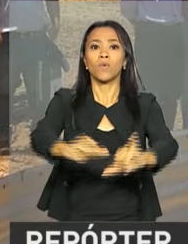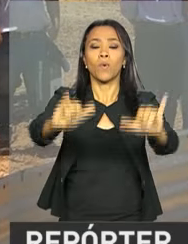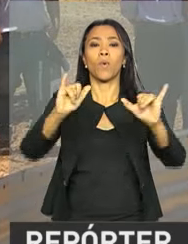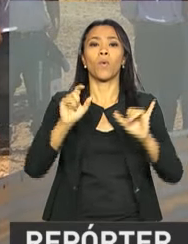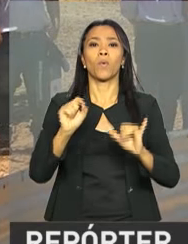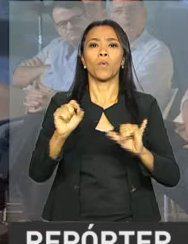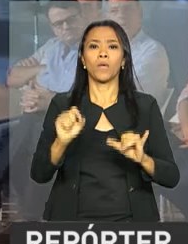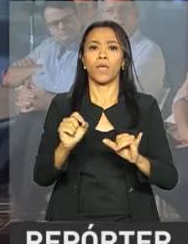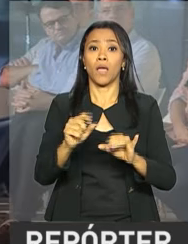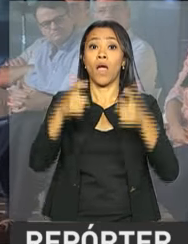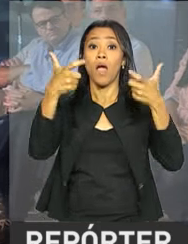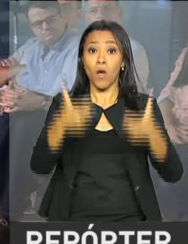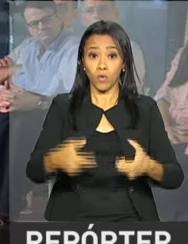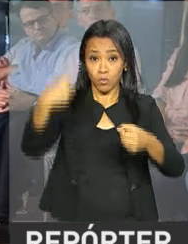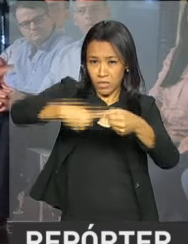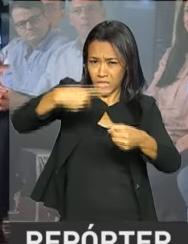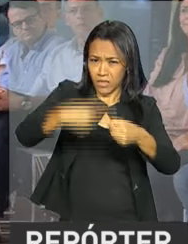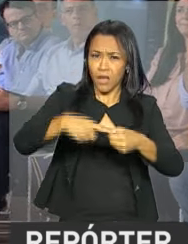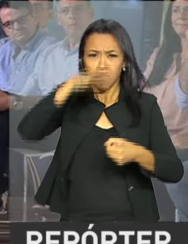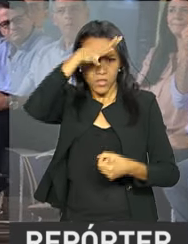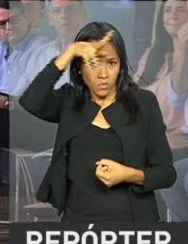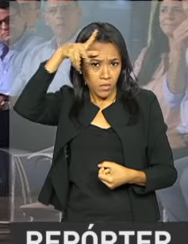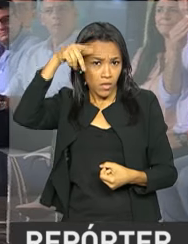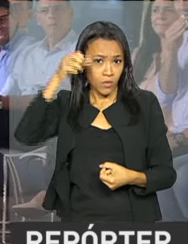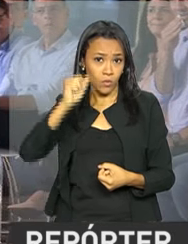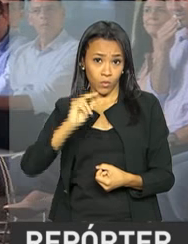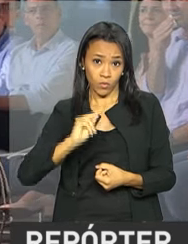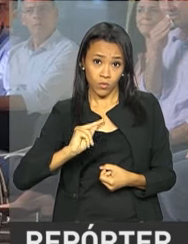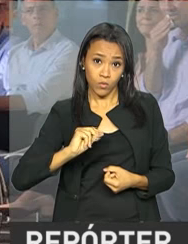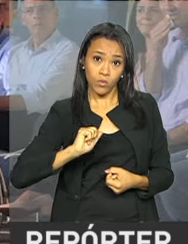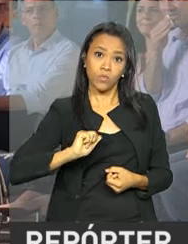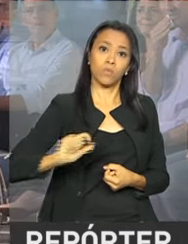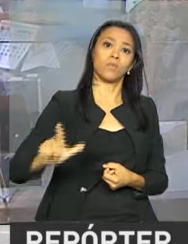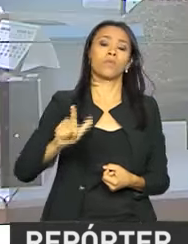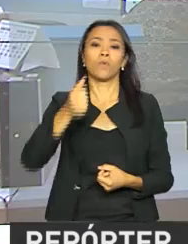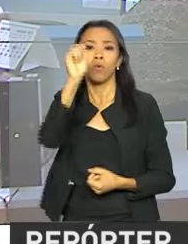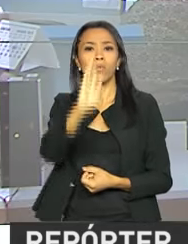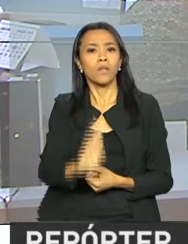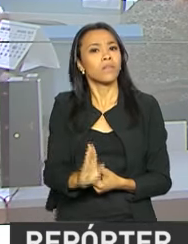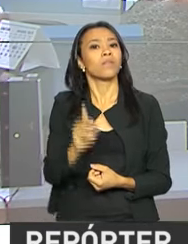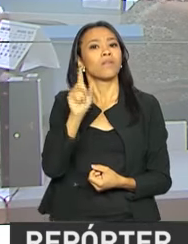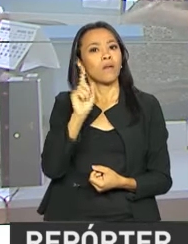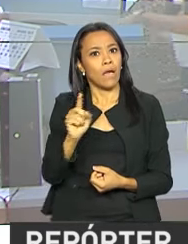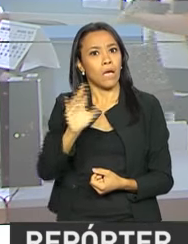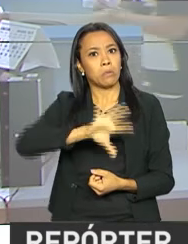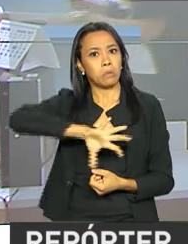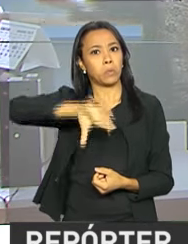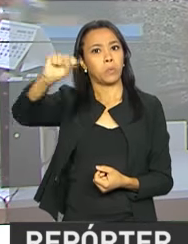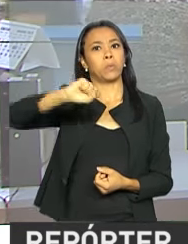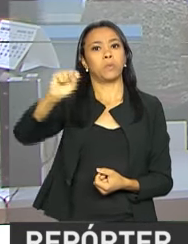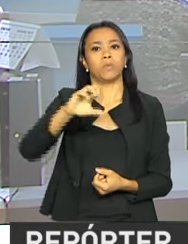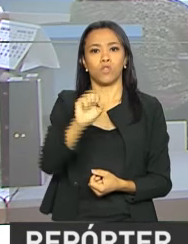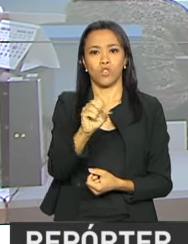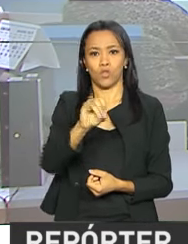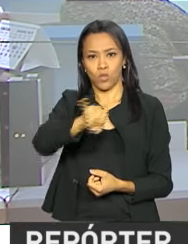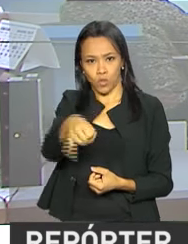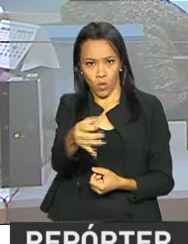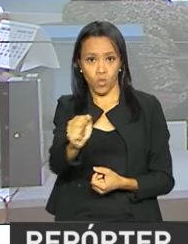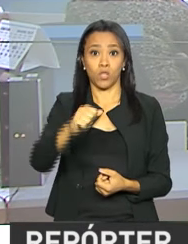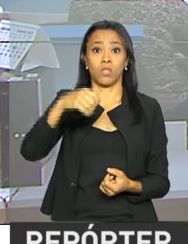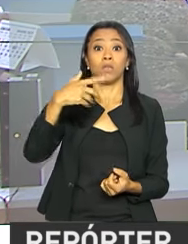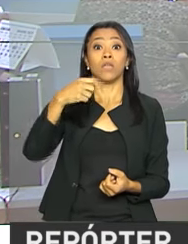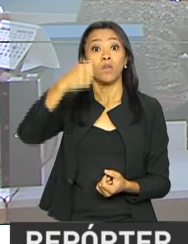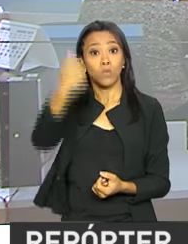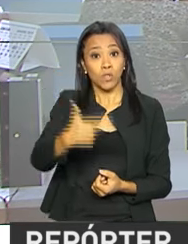soja em Ponta Porã, Mato Grosso do Sul. O Brasil lidera as exportações de soja no mundo e é o segundo